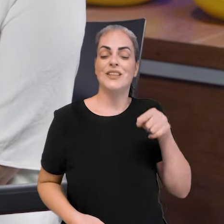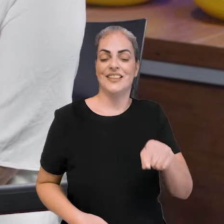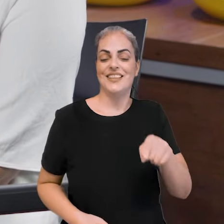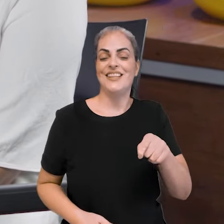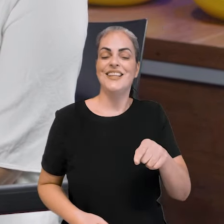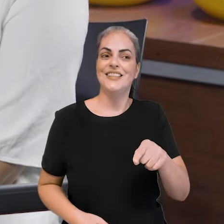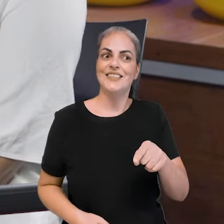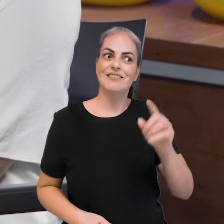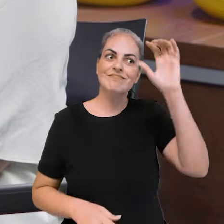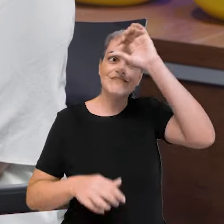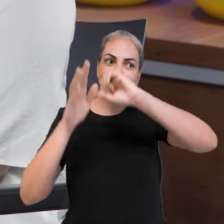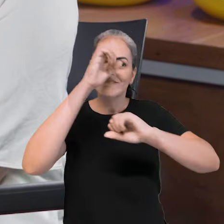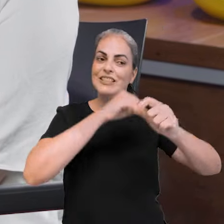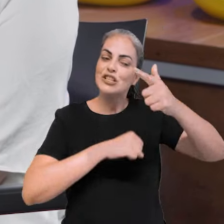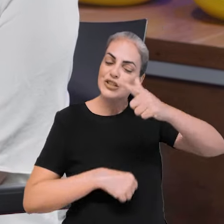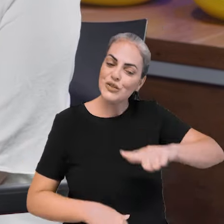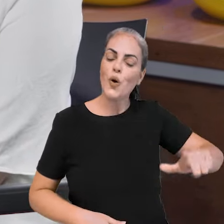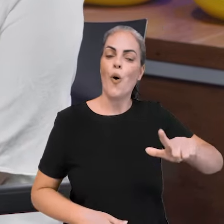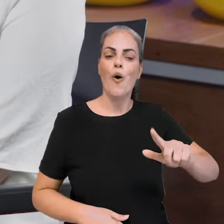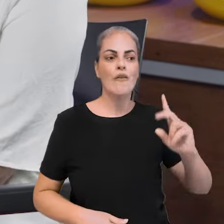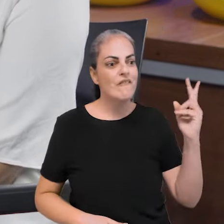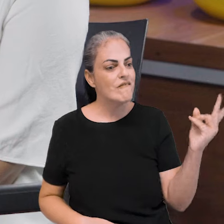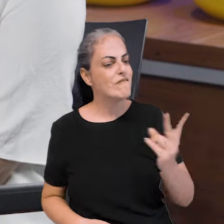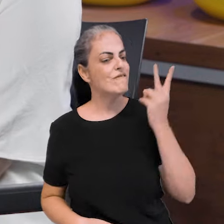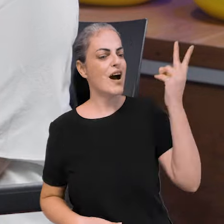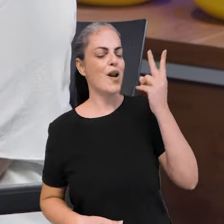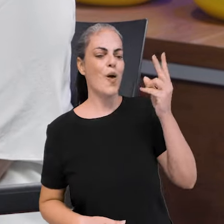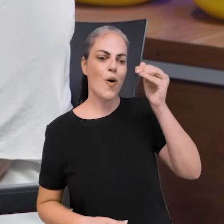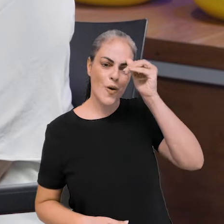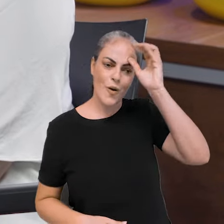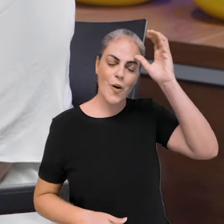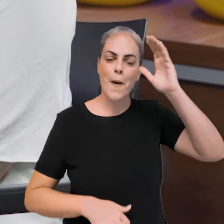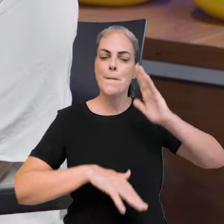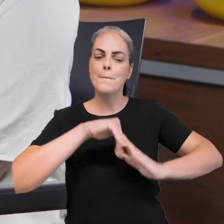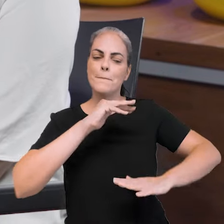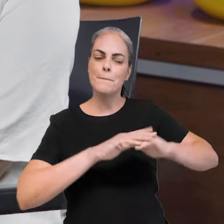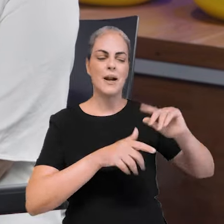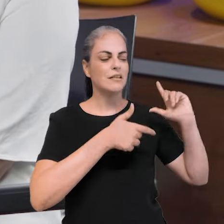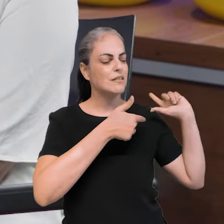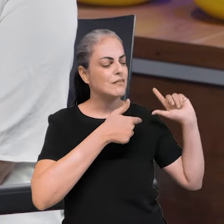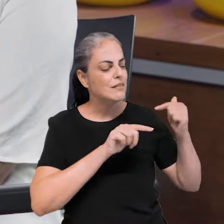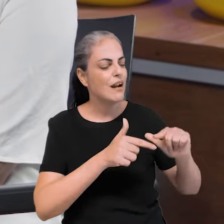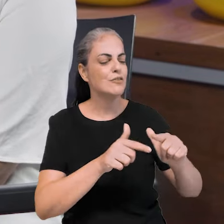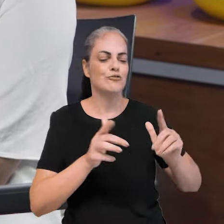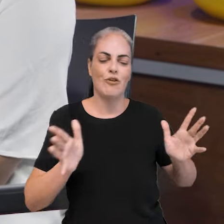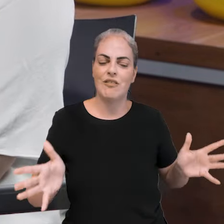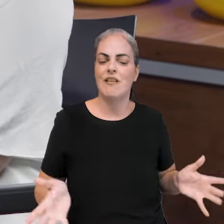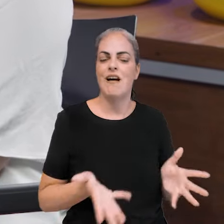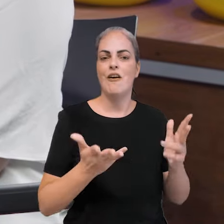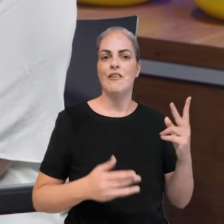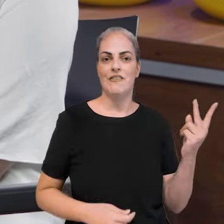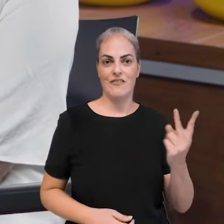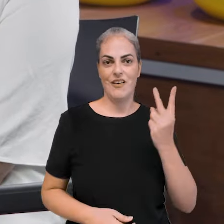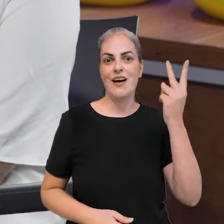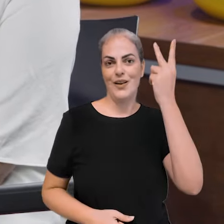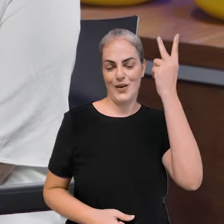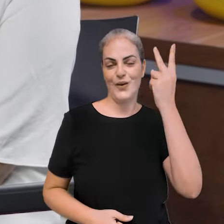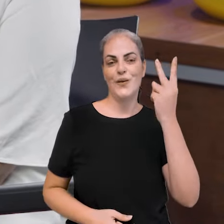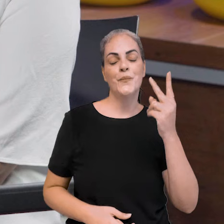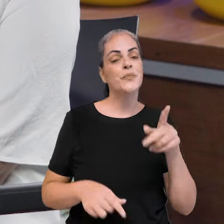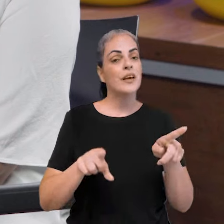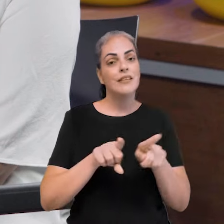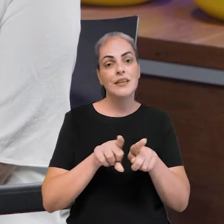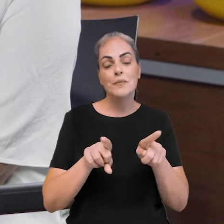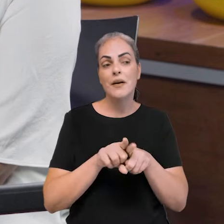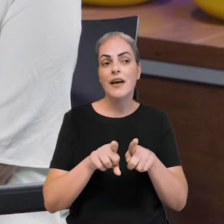resgate para valorização desses saberes, valorização dessas práticas tradicionais, inclusive numa perspectiva de